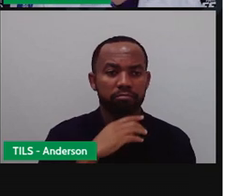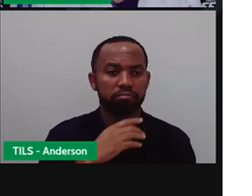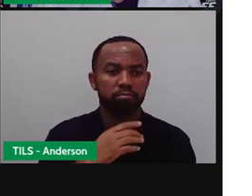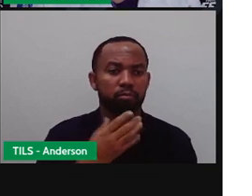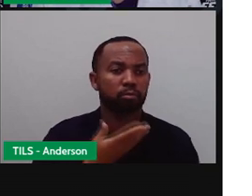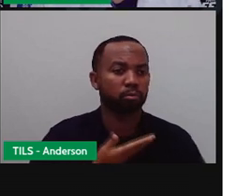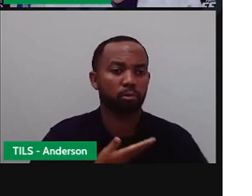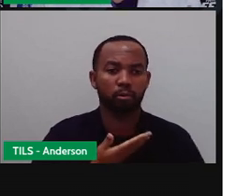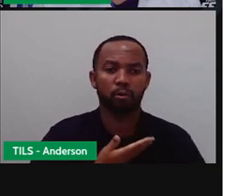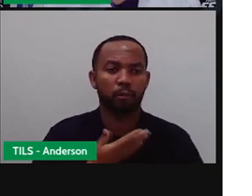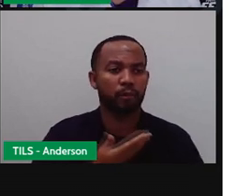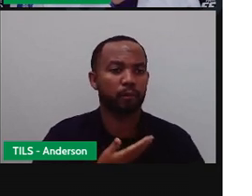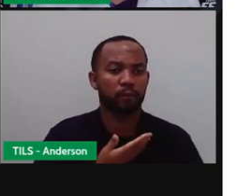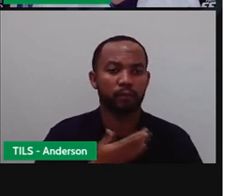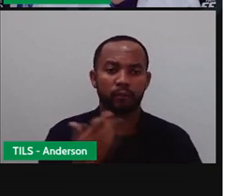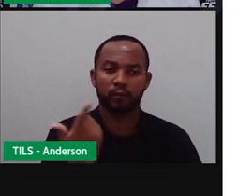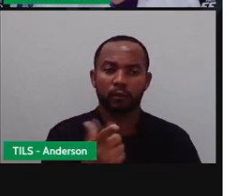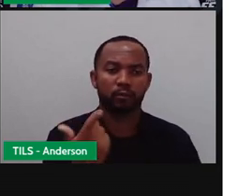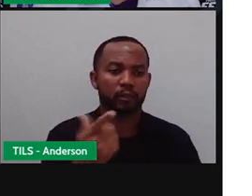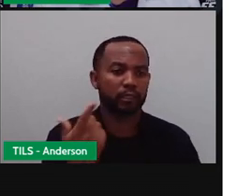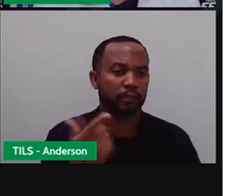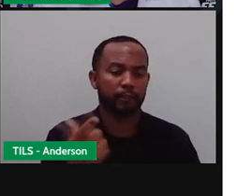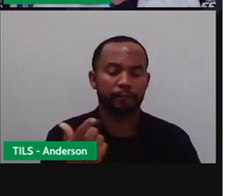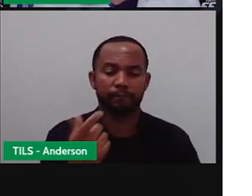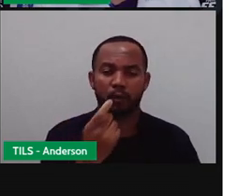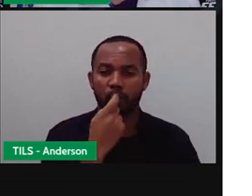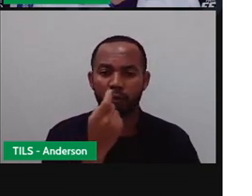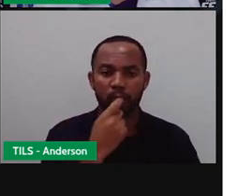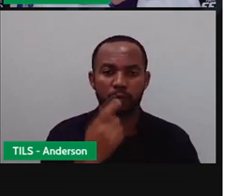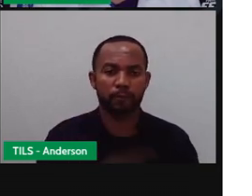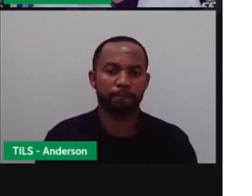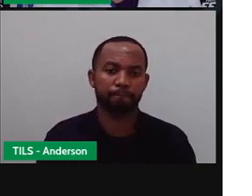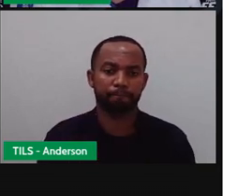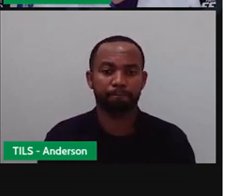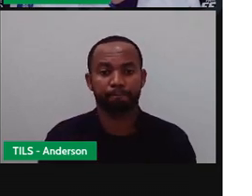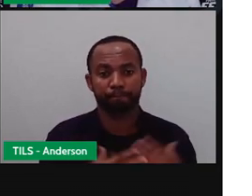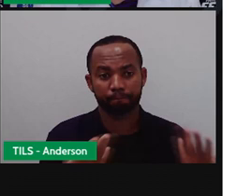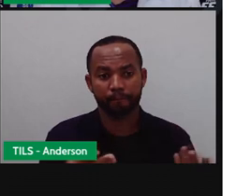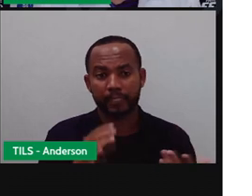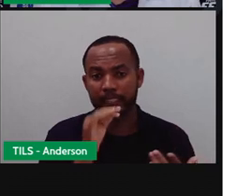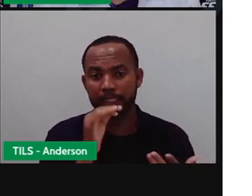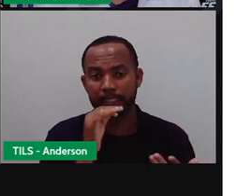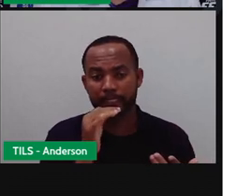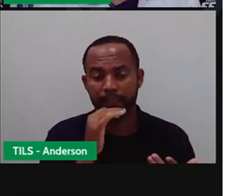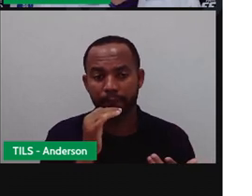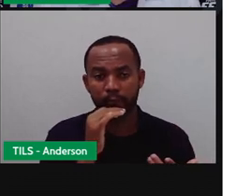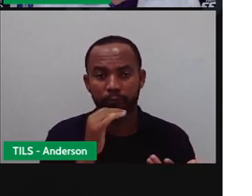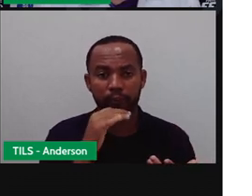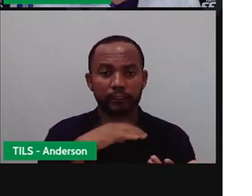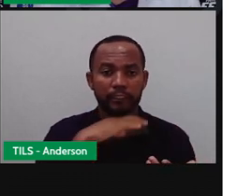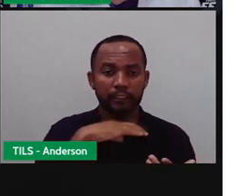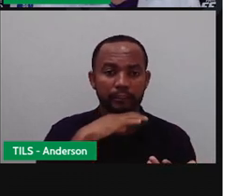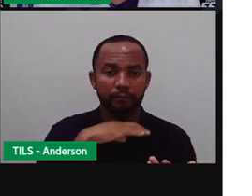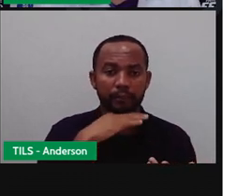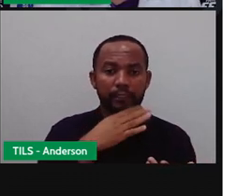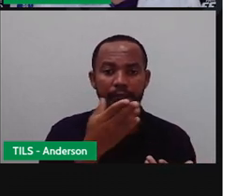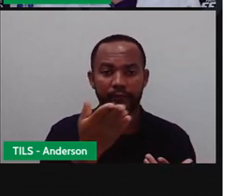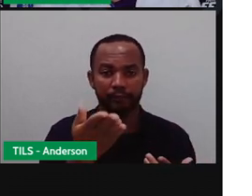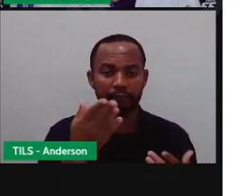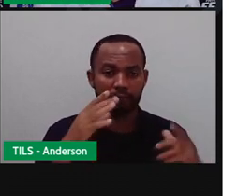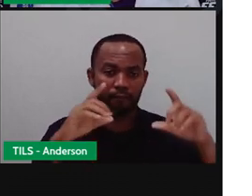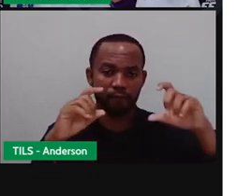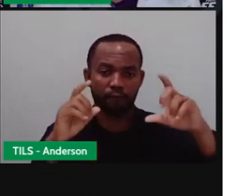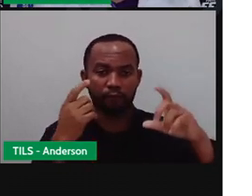quê? Os ossos da coluna vertebral nem do crânio. Exemplos de invertebrados são as formigas,